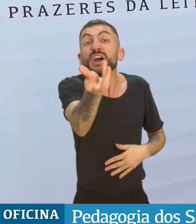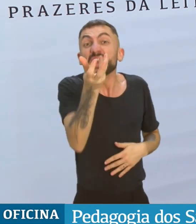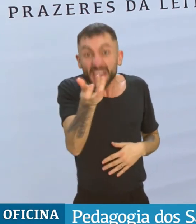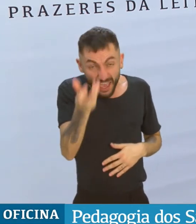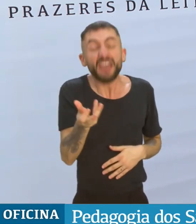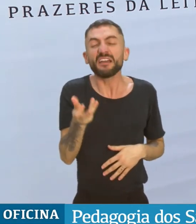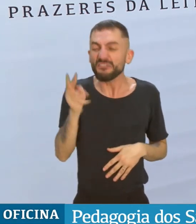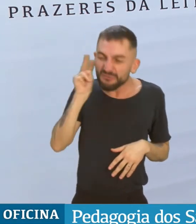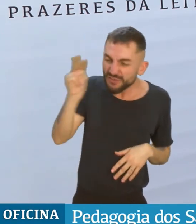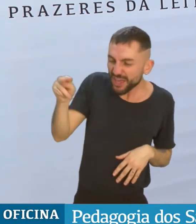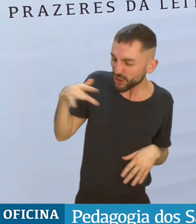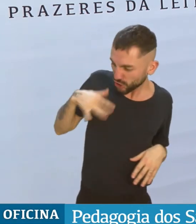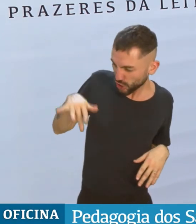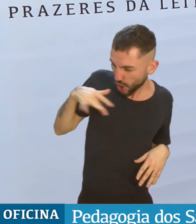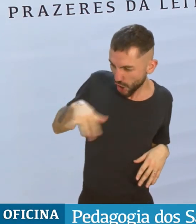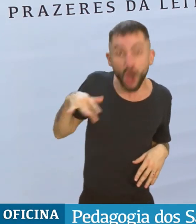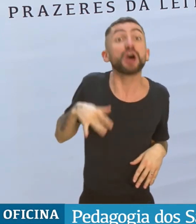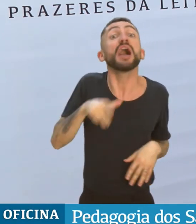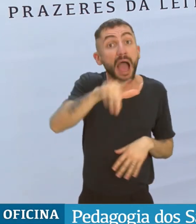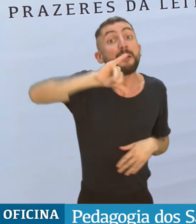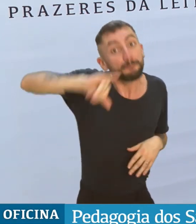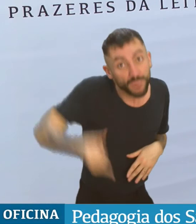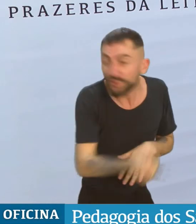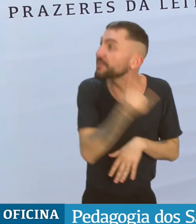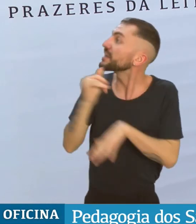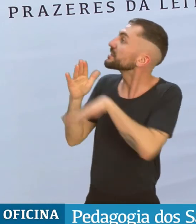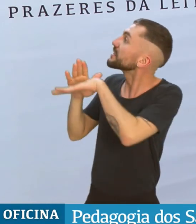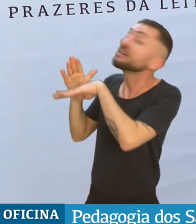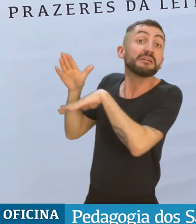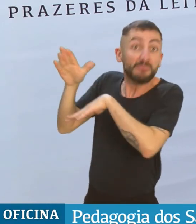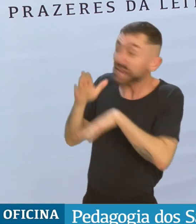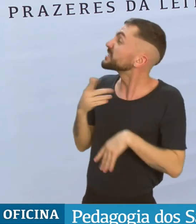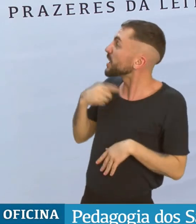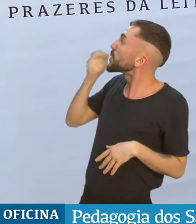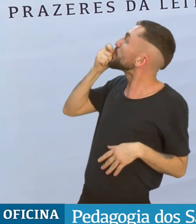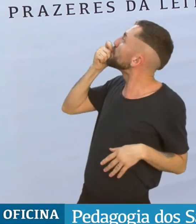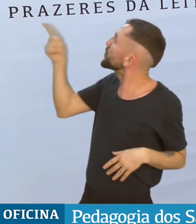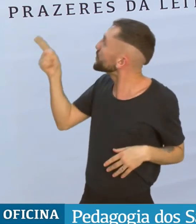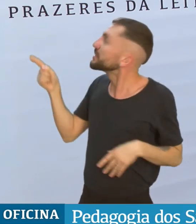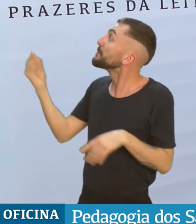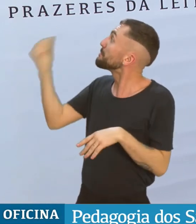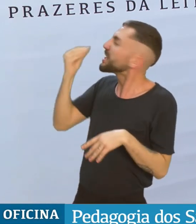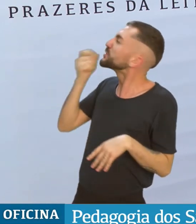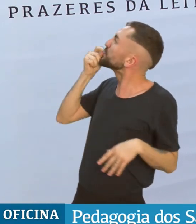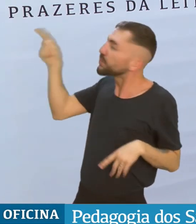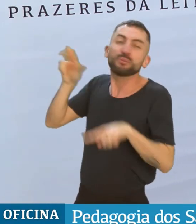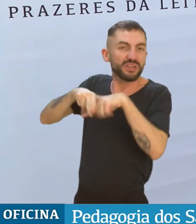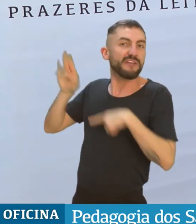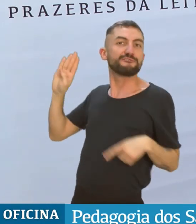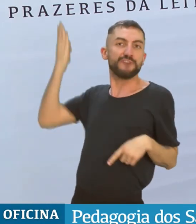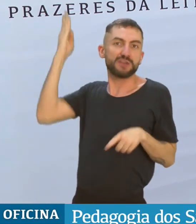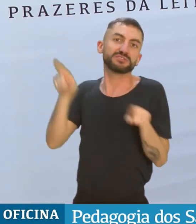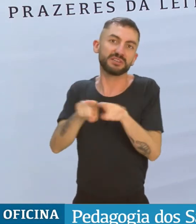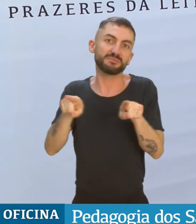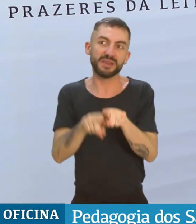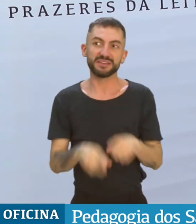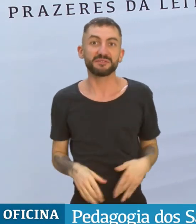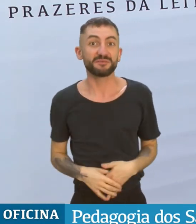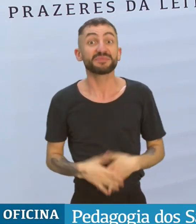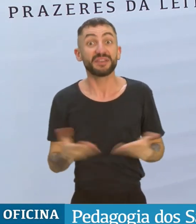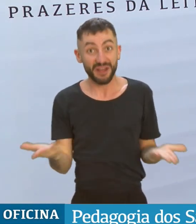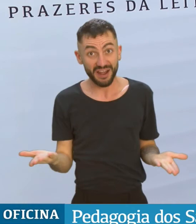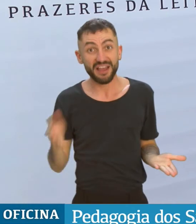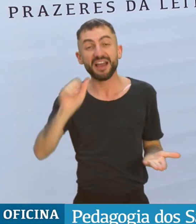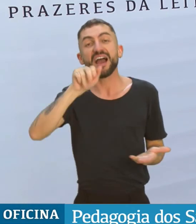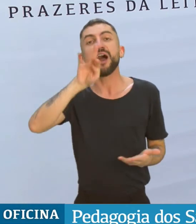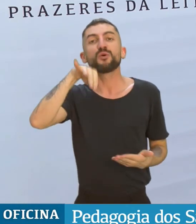chaga, afaga essa mão que te afaga, escarra nessa boca que te beija. Olha aí eu só assassinando de novo o